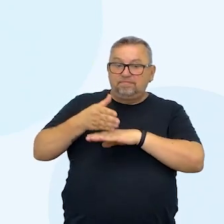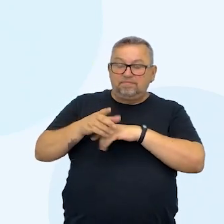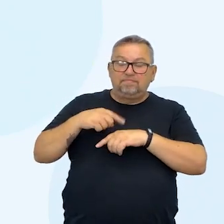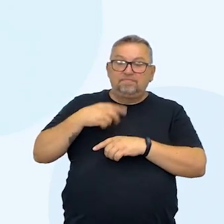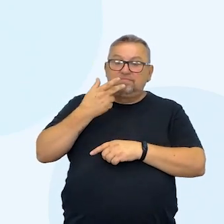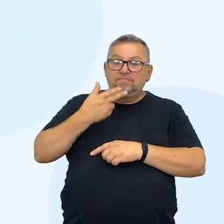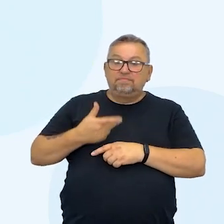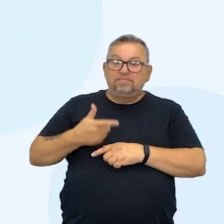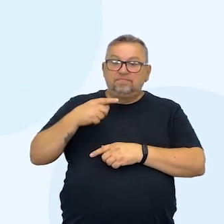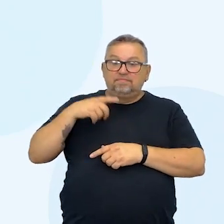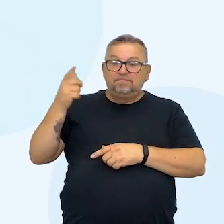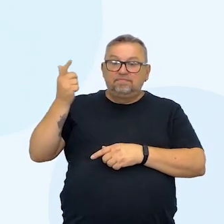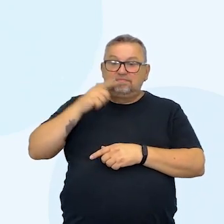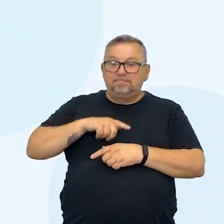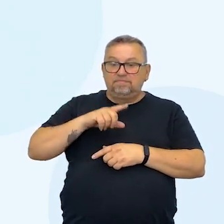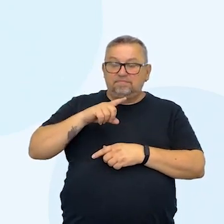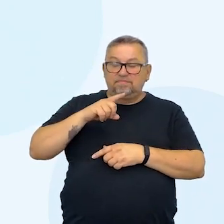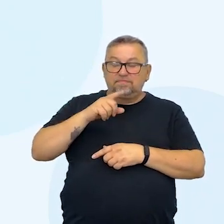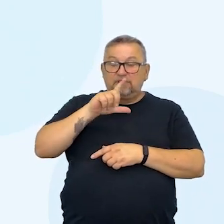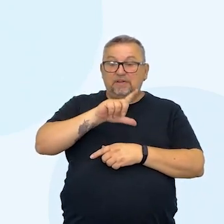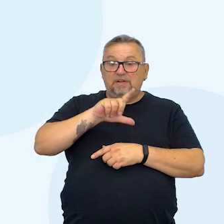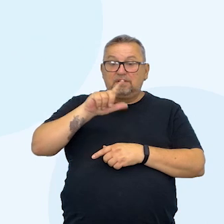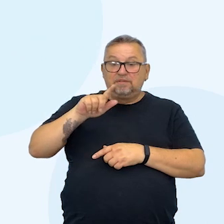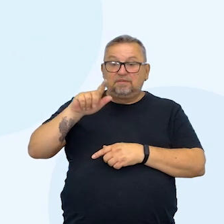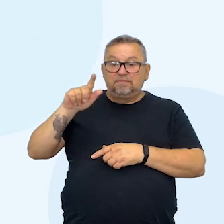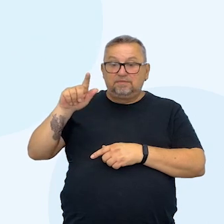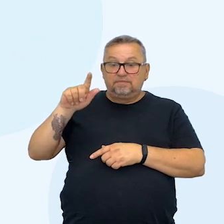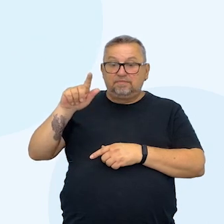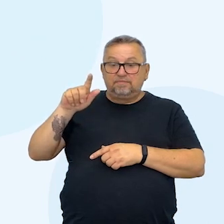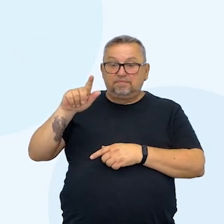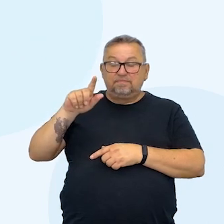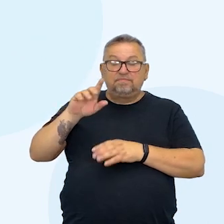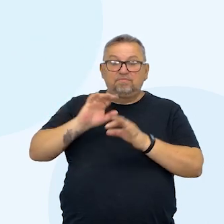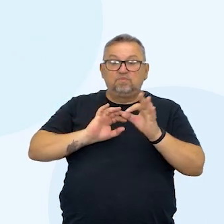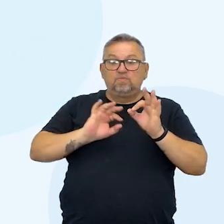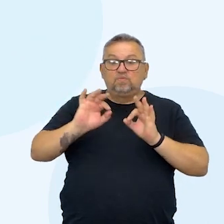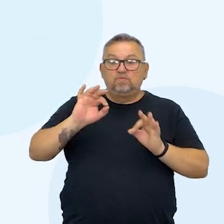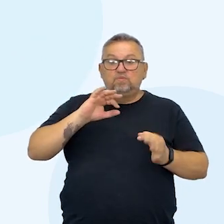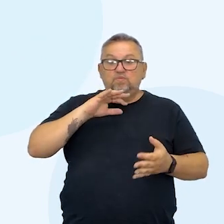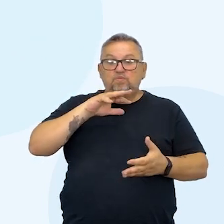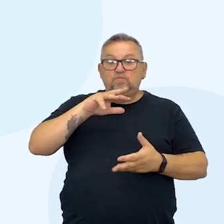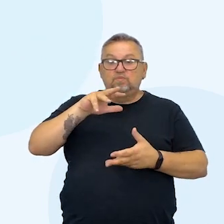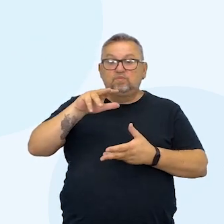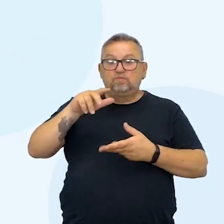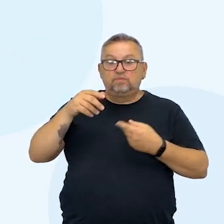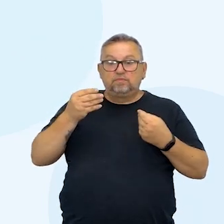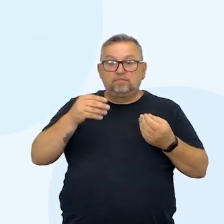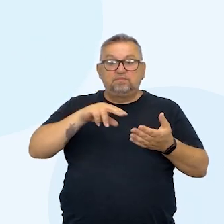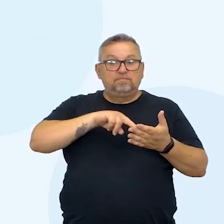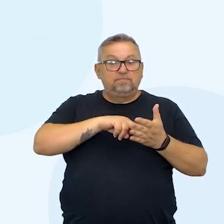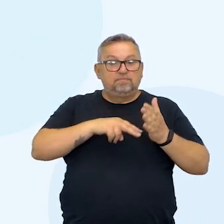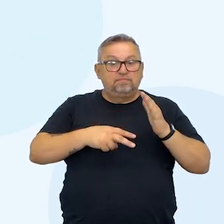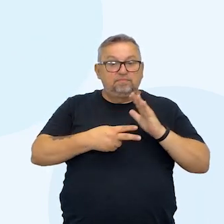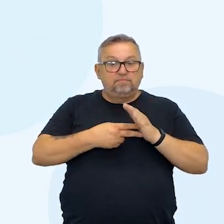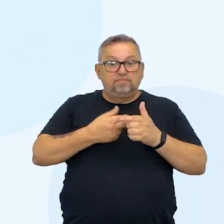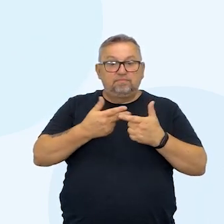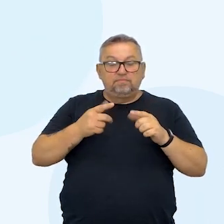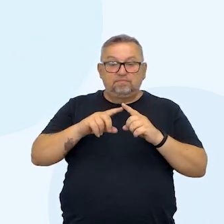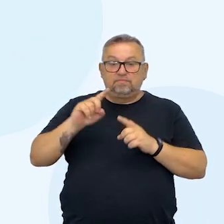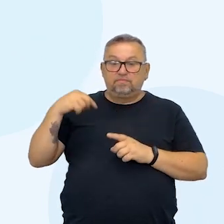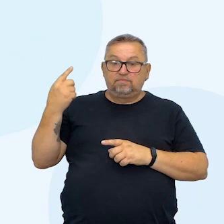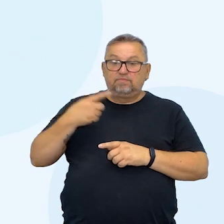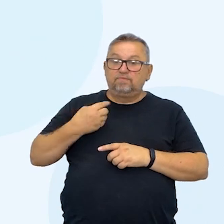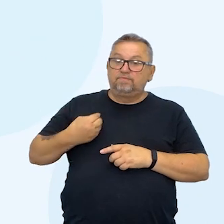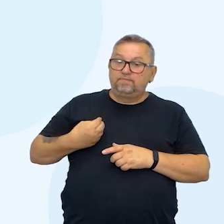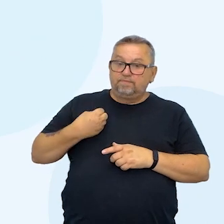que ordena o mundo, né? A linguagem, aliás, né? A linguagem que ordena o mundo, que doa significado, etc. Então nós vivemos